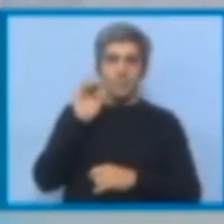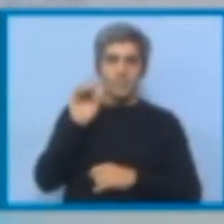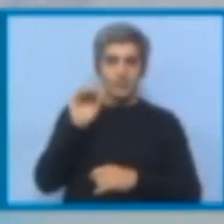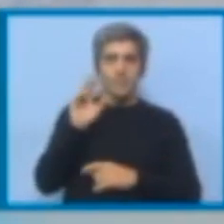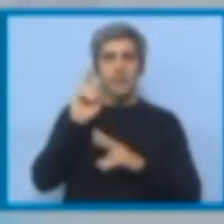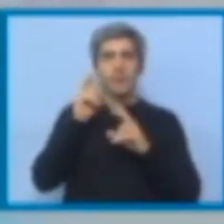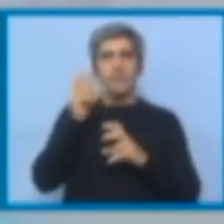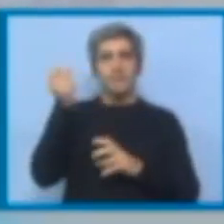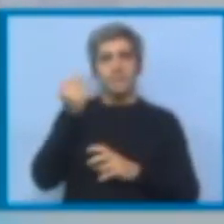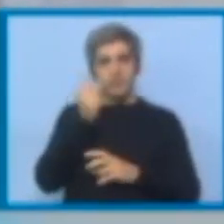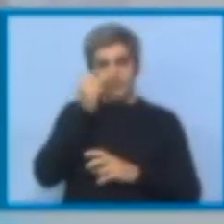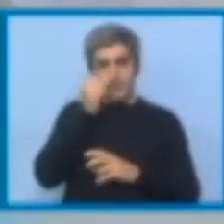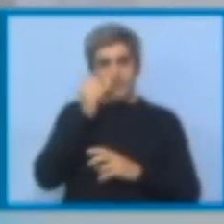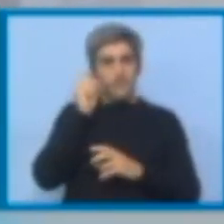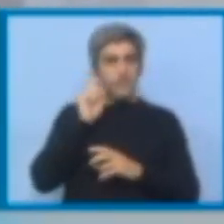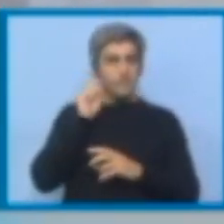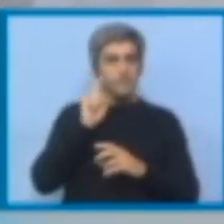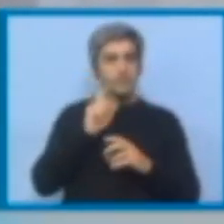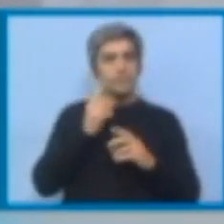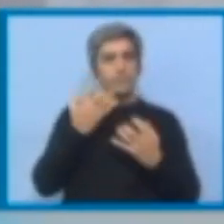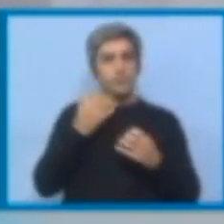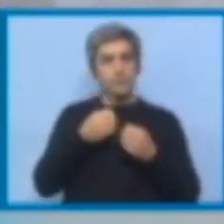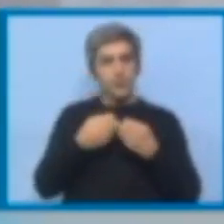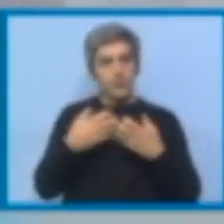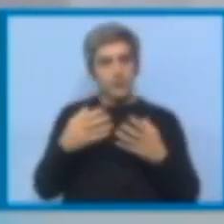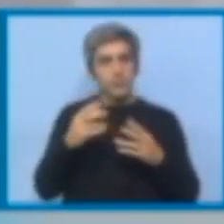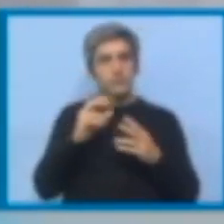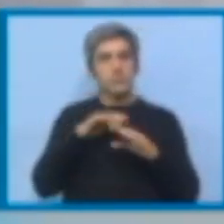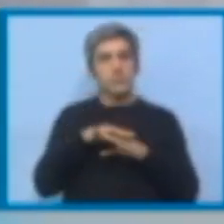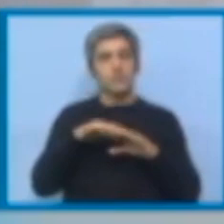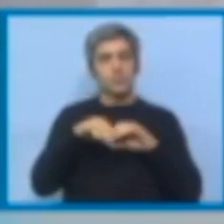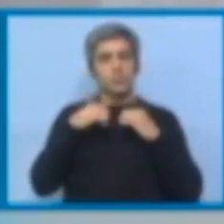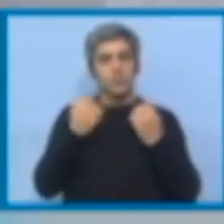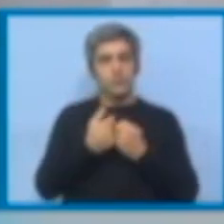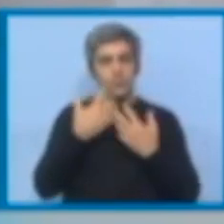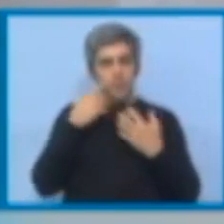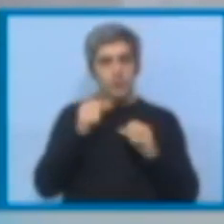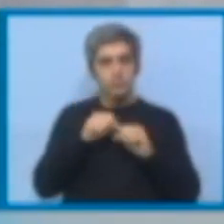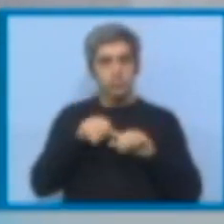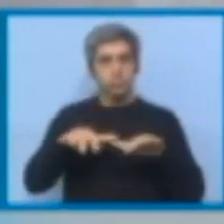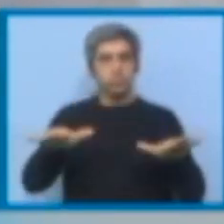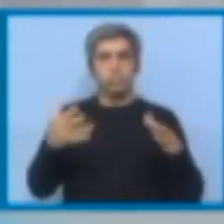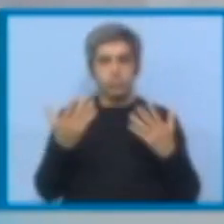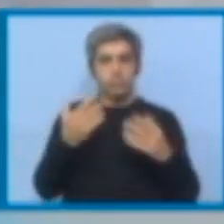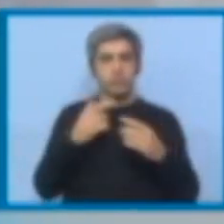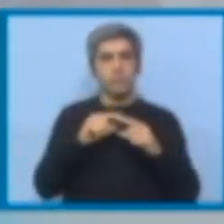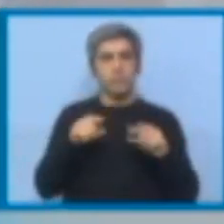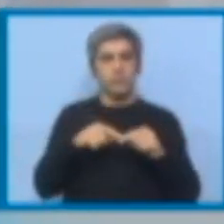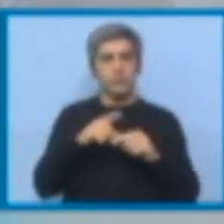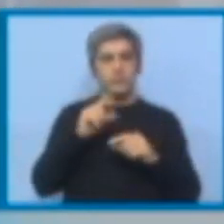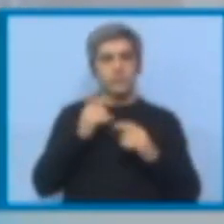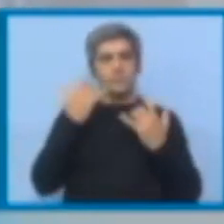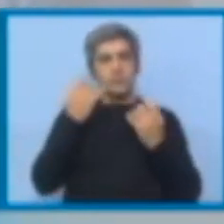para aqui também a relevância crescente que têm vindo a adquirir as redes sociais, que estão a ganhar espaço, até no